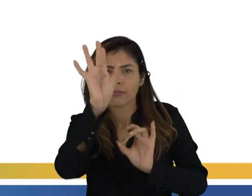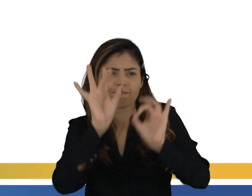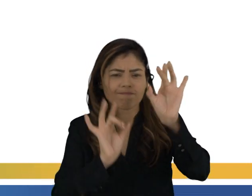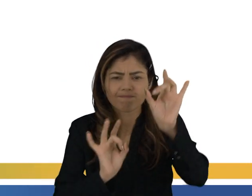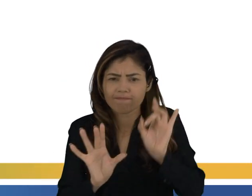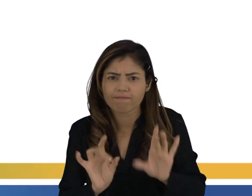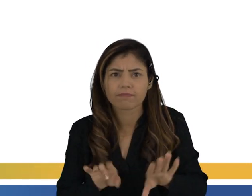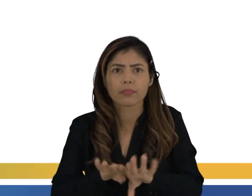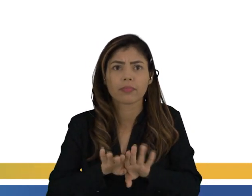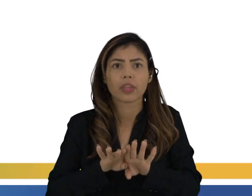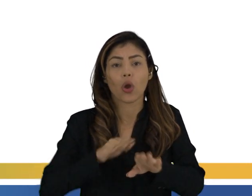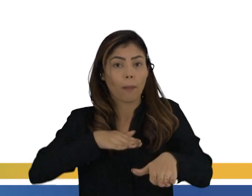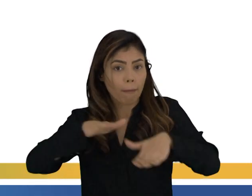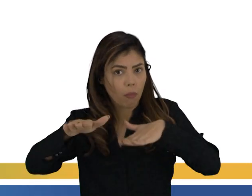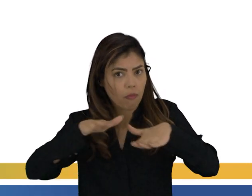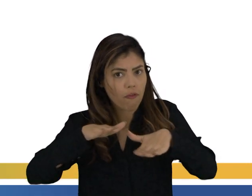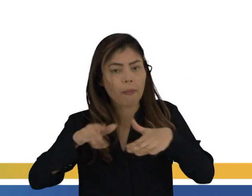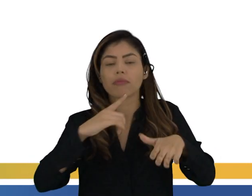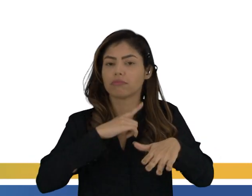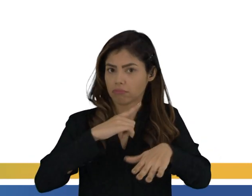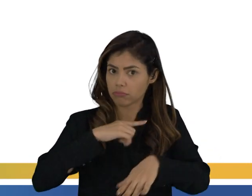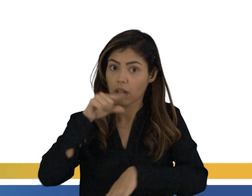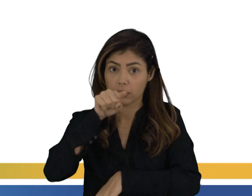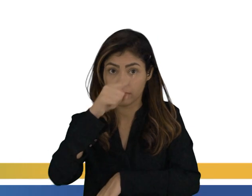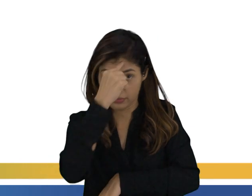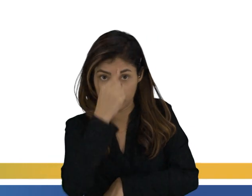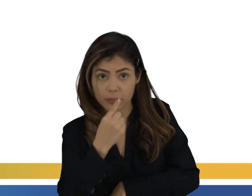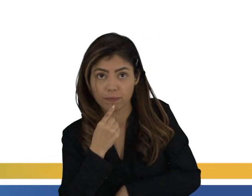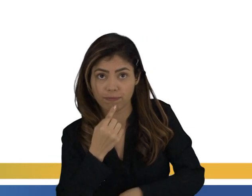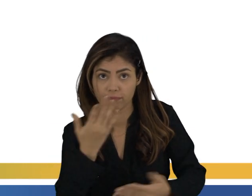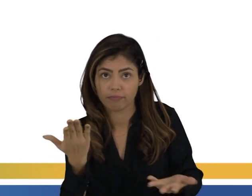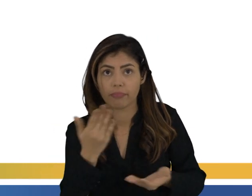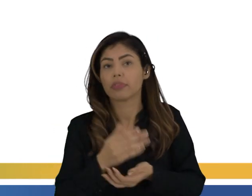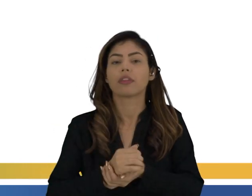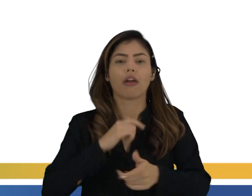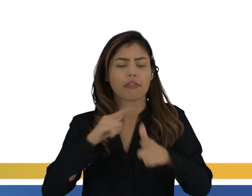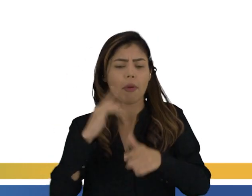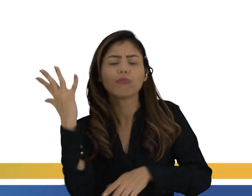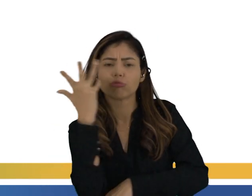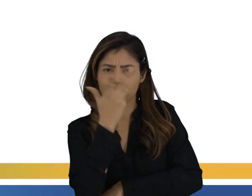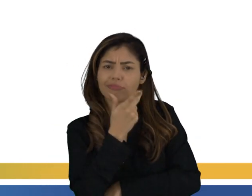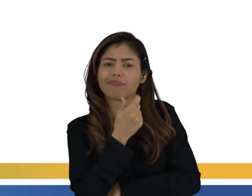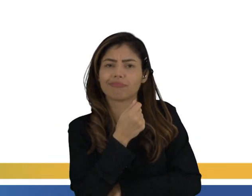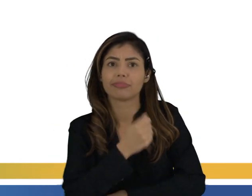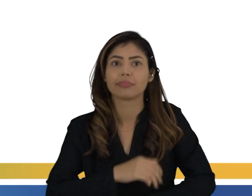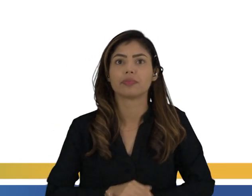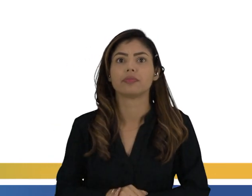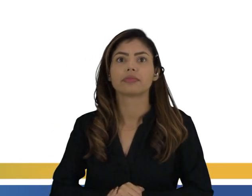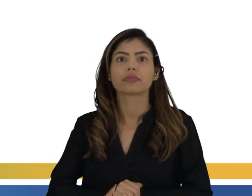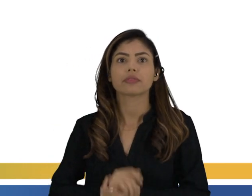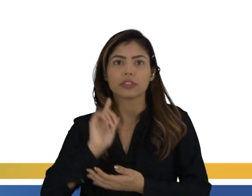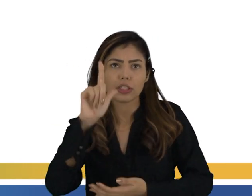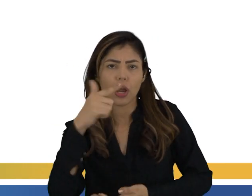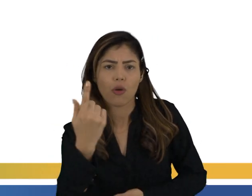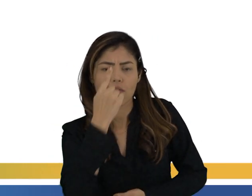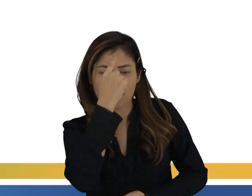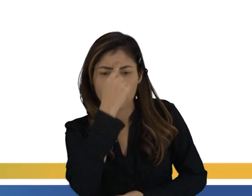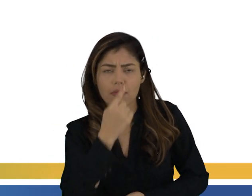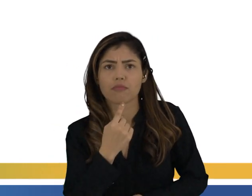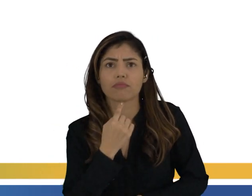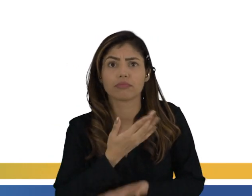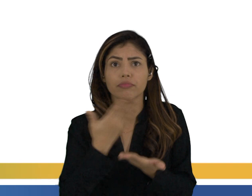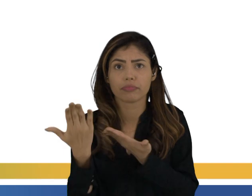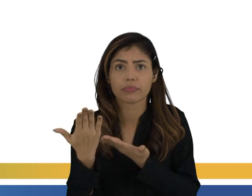Então você tem um movimento presente nessas obras, realmente um trabalho lindíssimo. Nesta outra, nós temos a